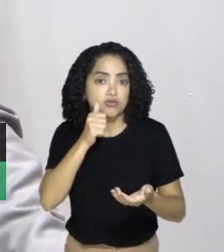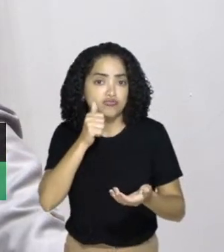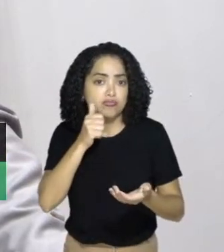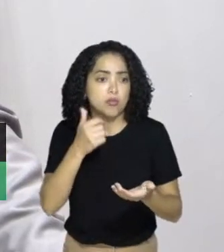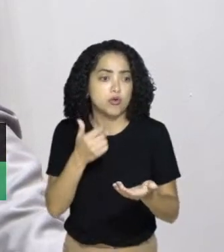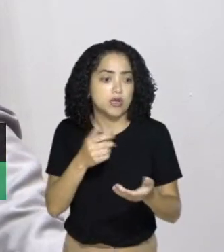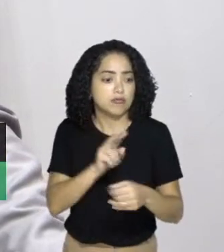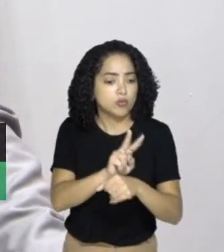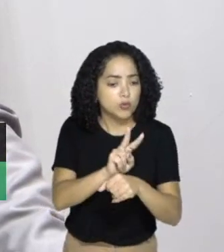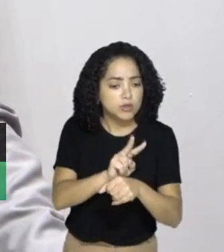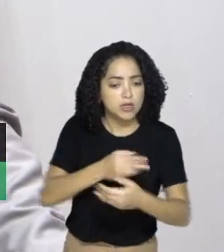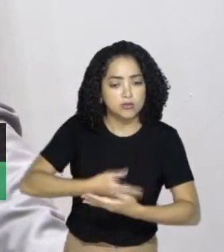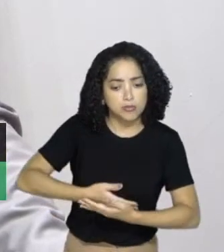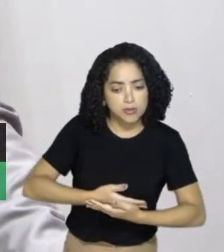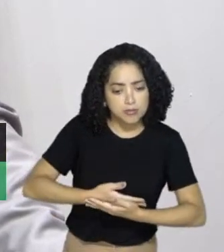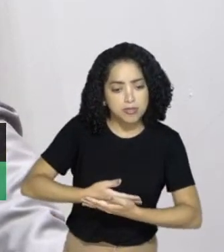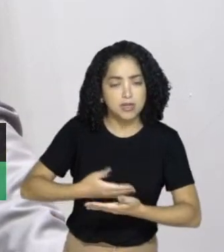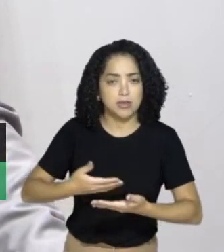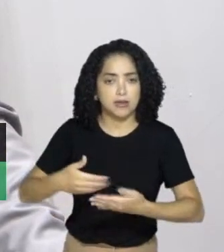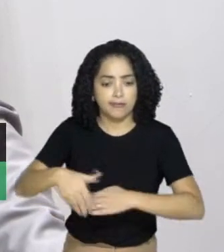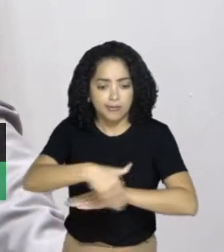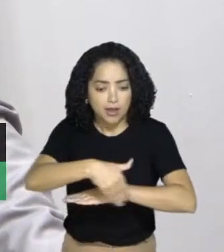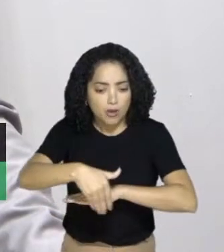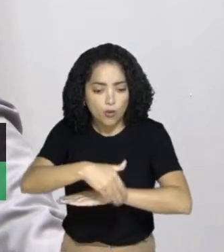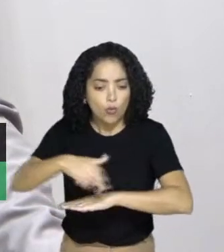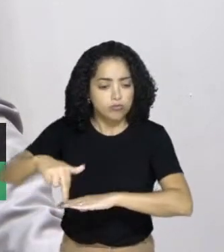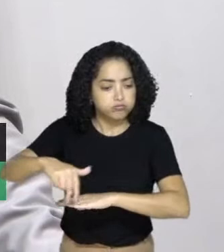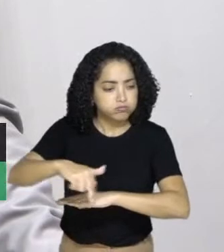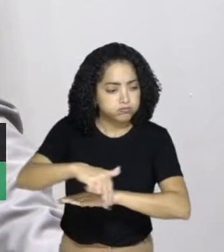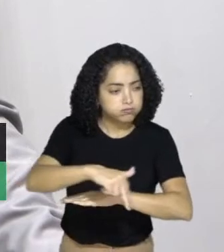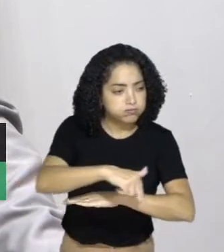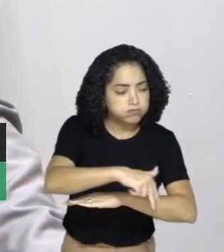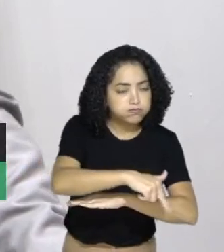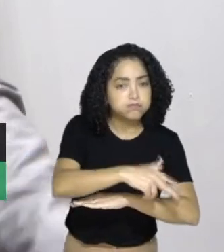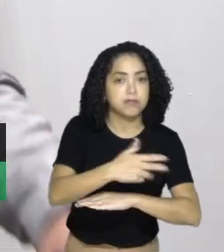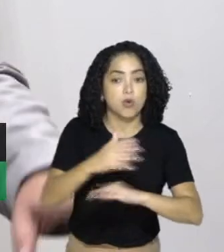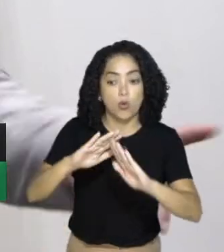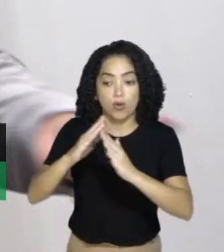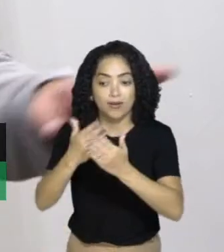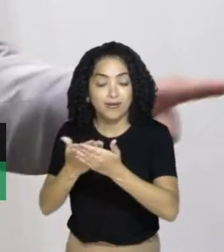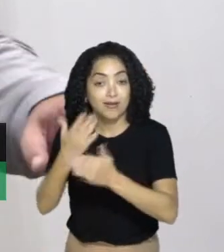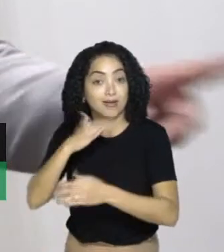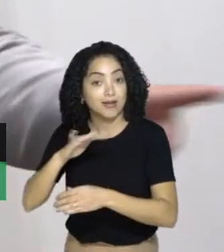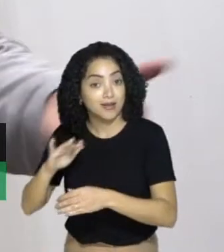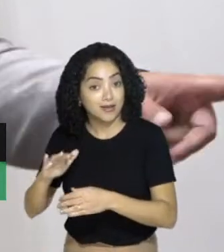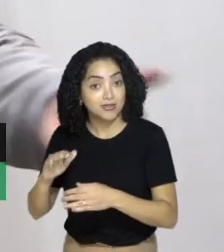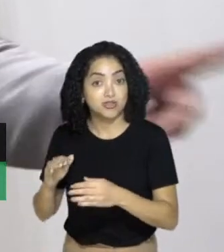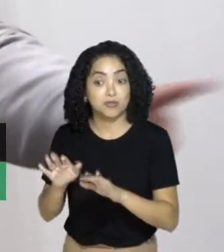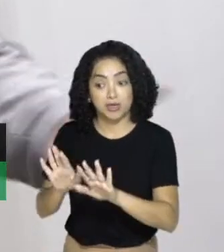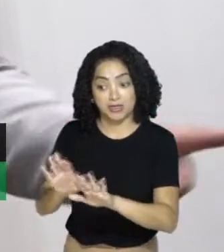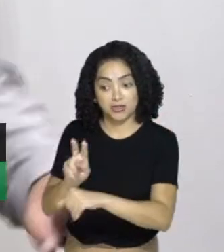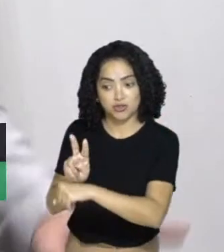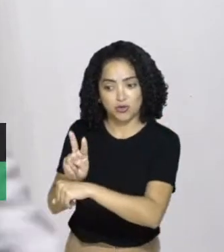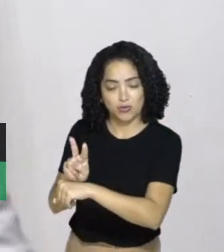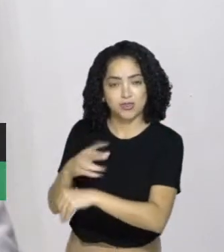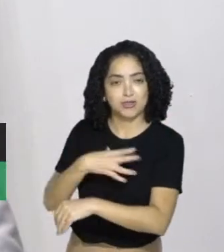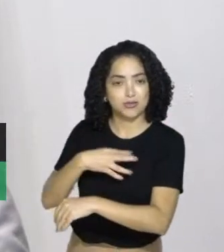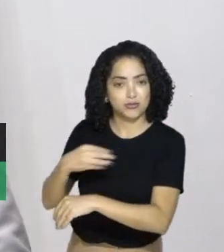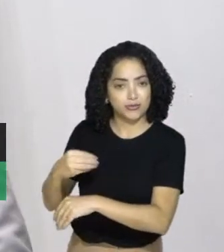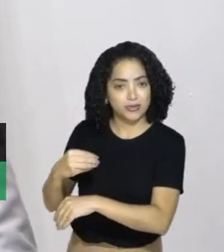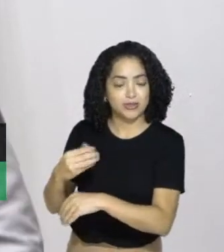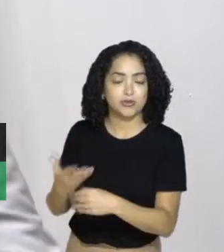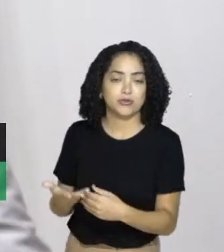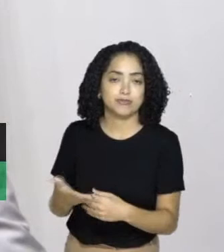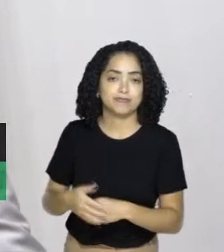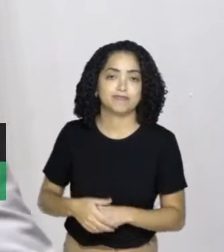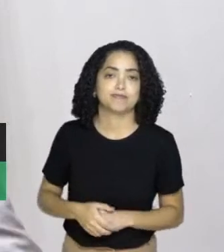proteger a mulher. Você oferecer uma creche para ela colocar o filho dela, não está gastando de forma indevida o dinheiro da prefeitura.